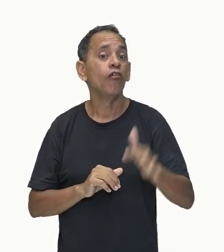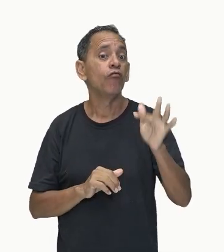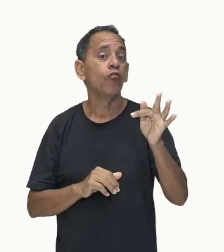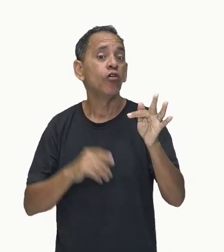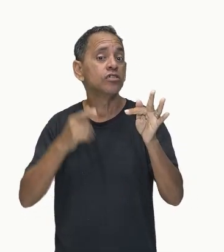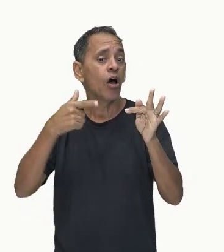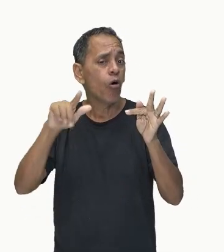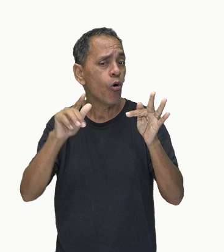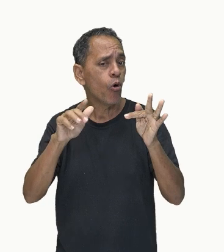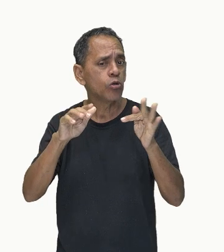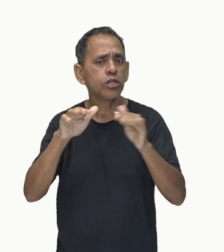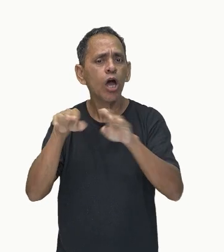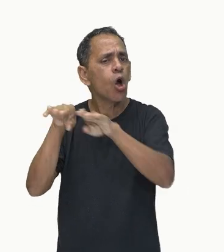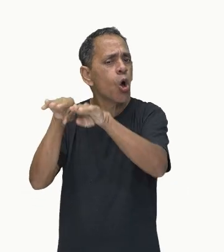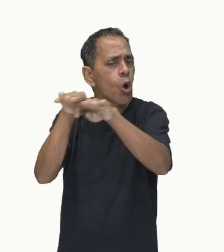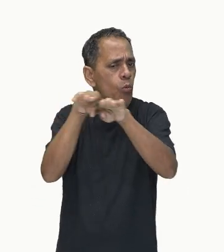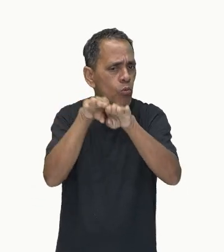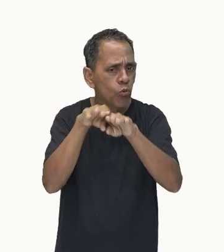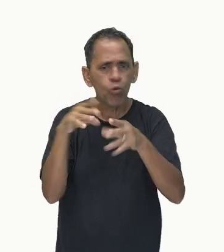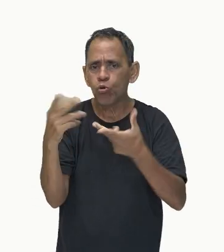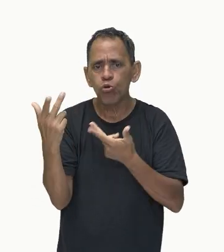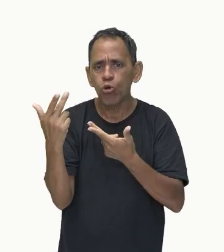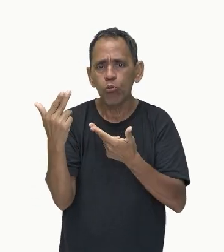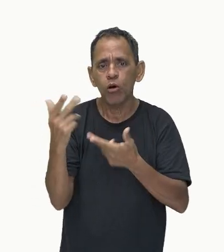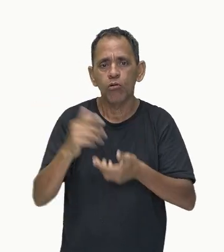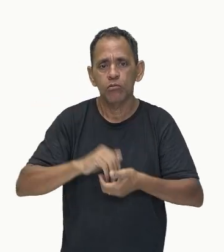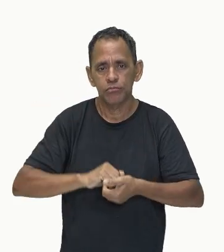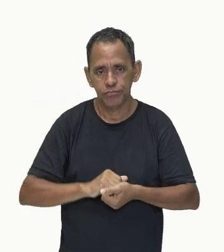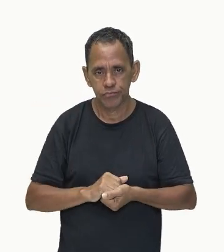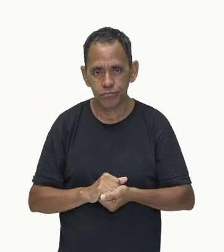nosso cotidiano, que é o trabalho da força-peso.